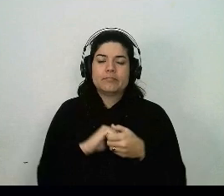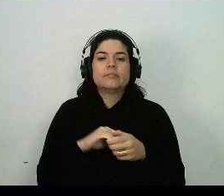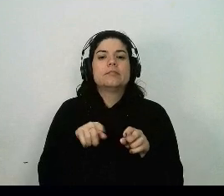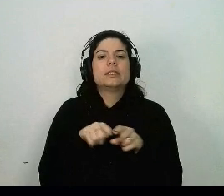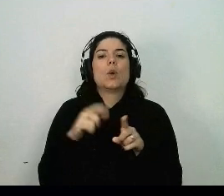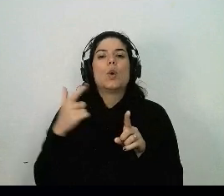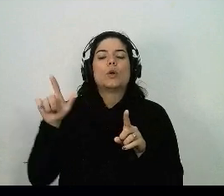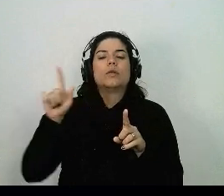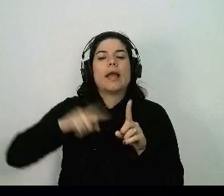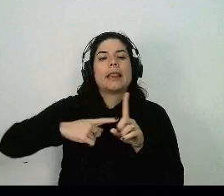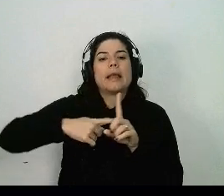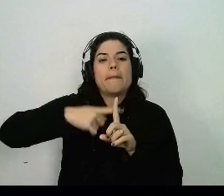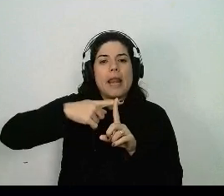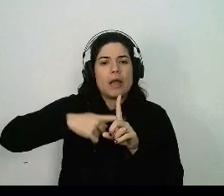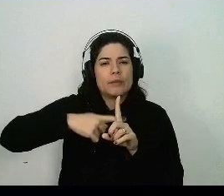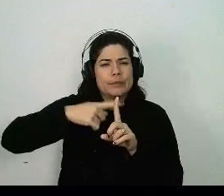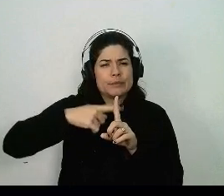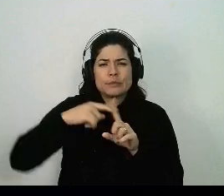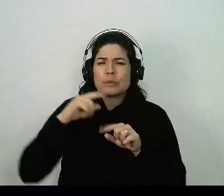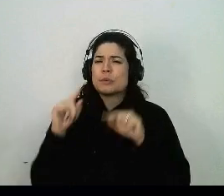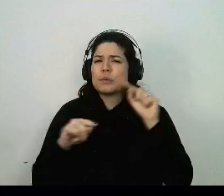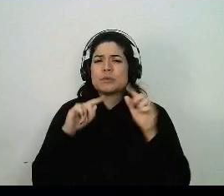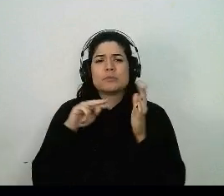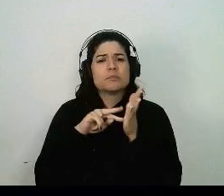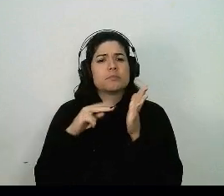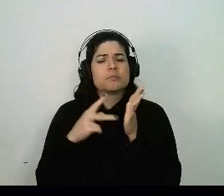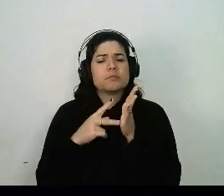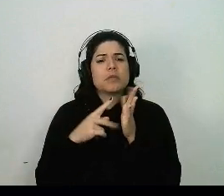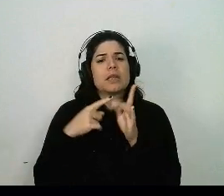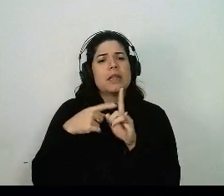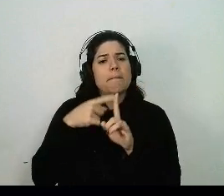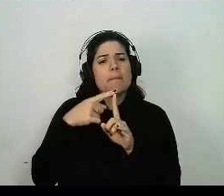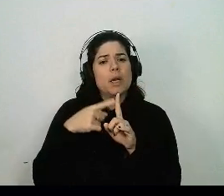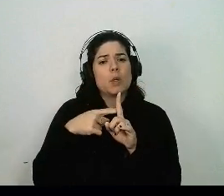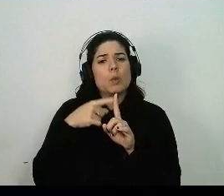que daí o que quer dizer a temperatura? A temperatura é o quão